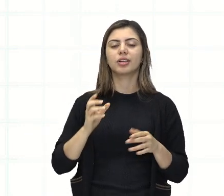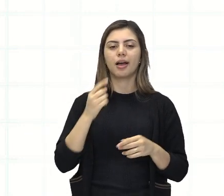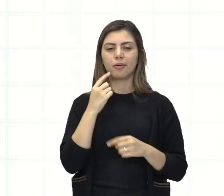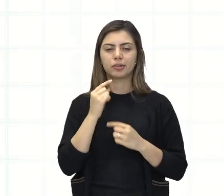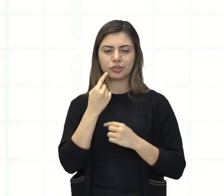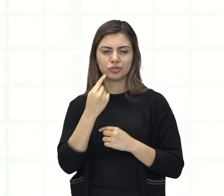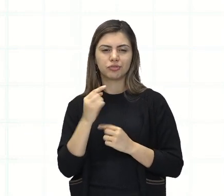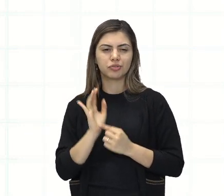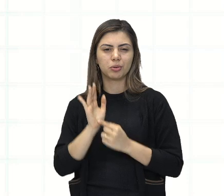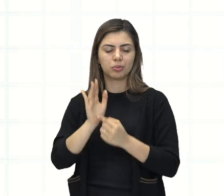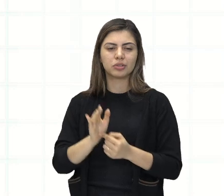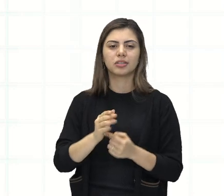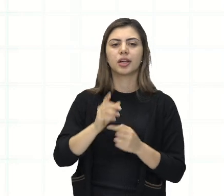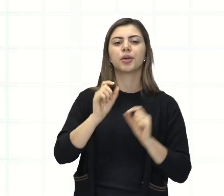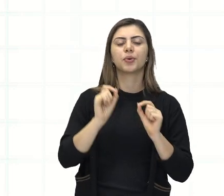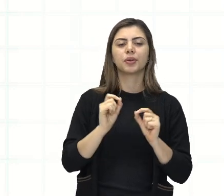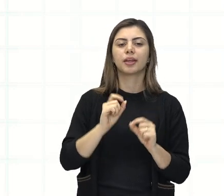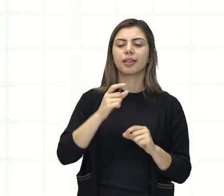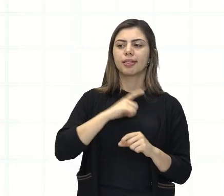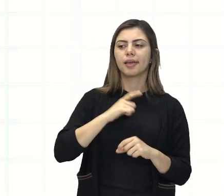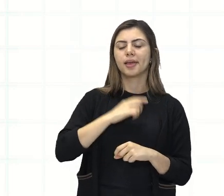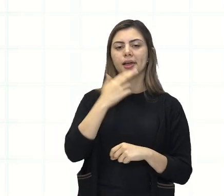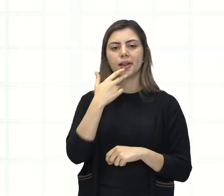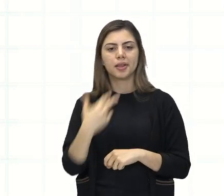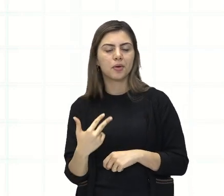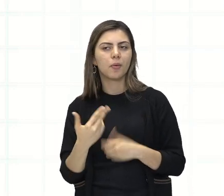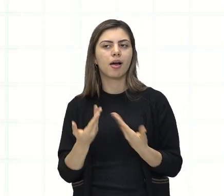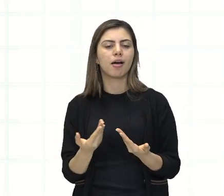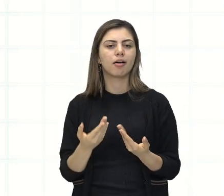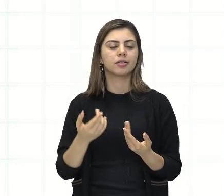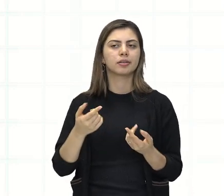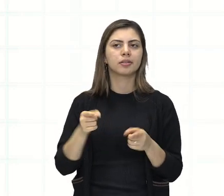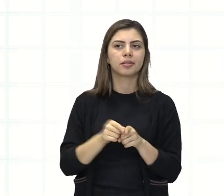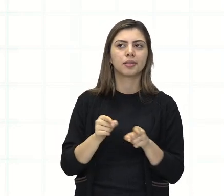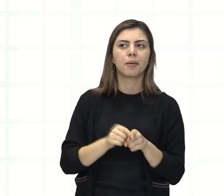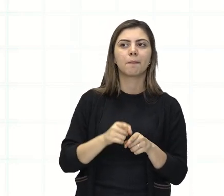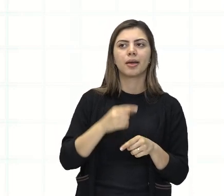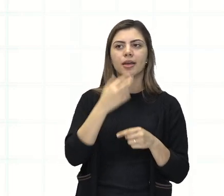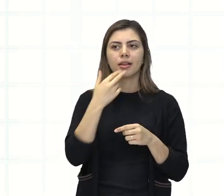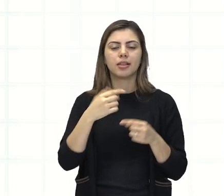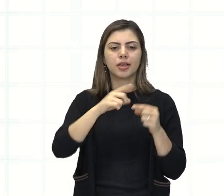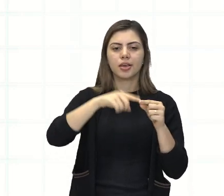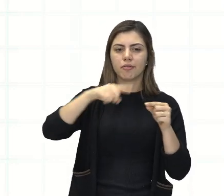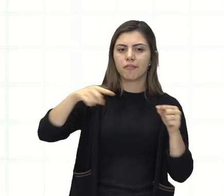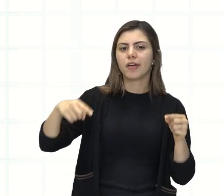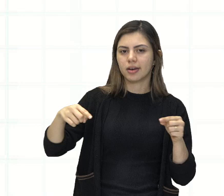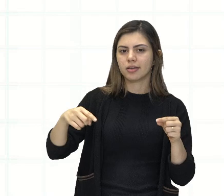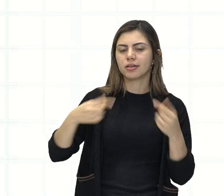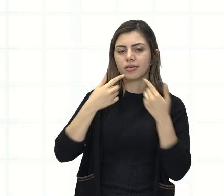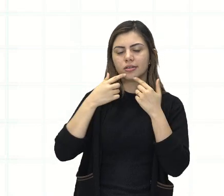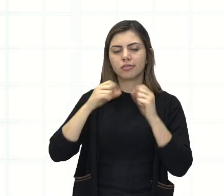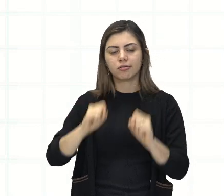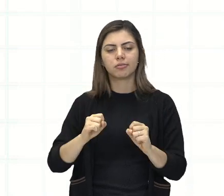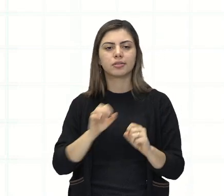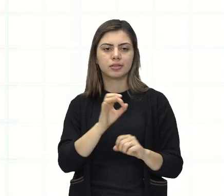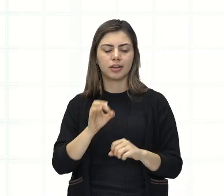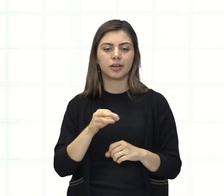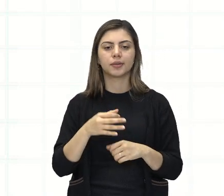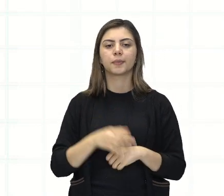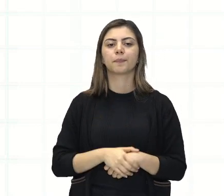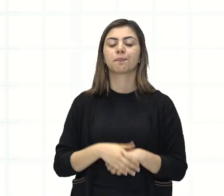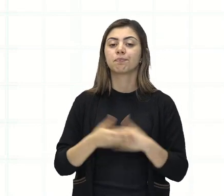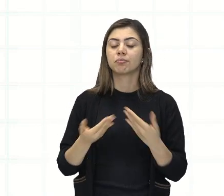revisamos aí, né, a parte de linguagem, de variantes linguísticas, certo,